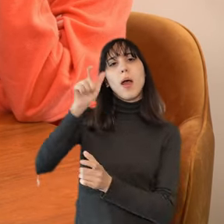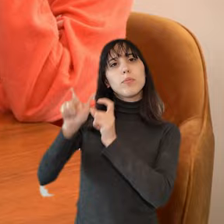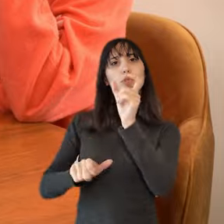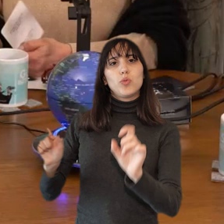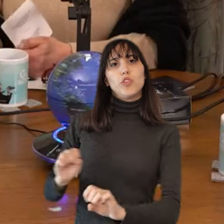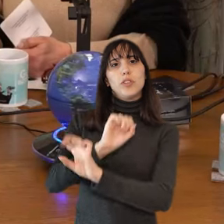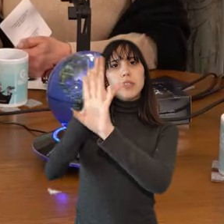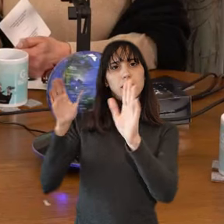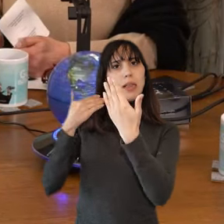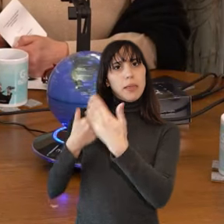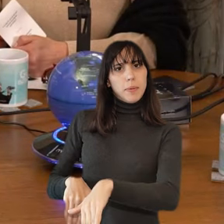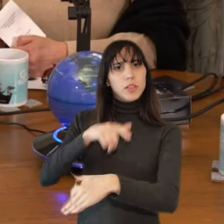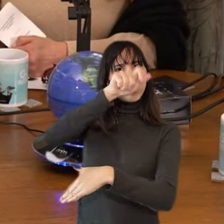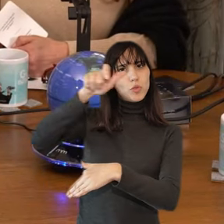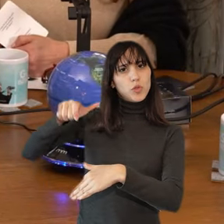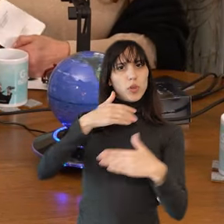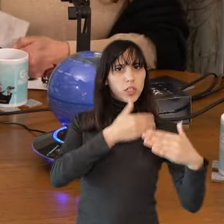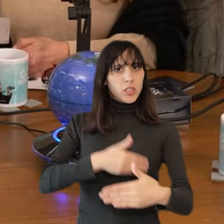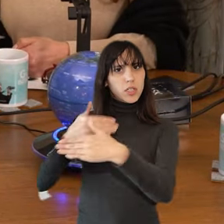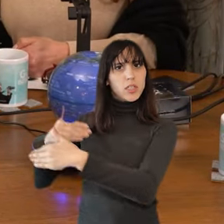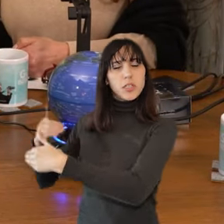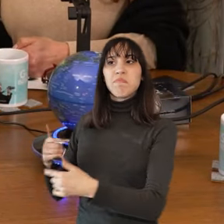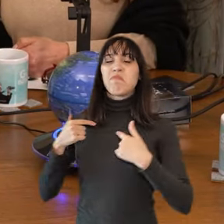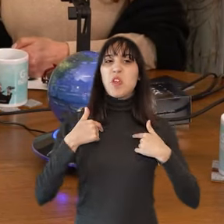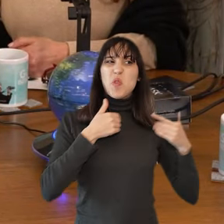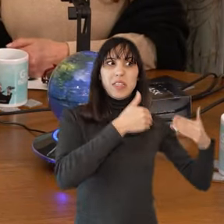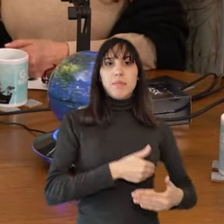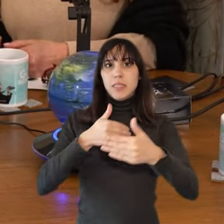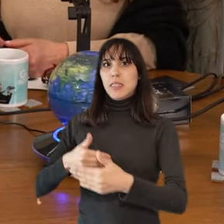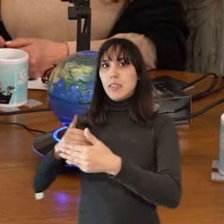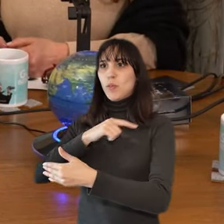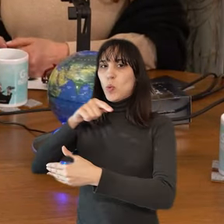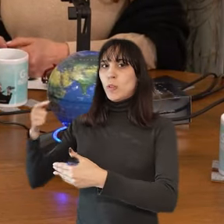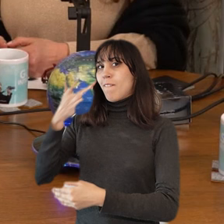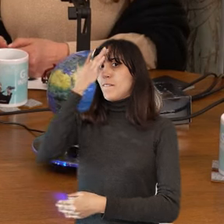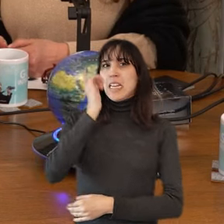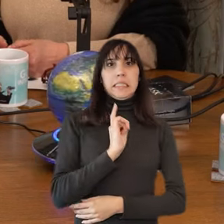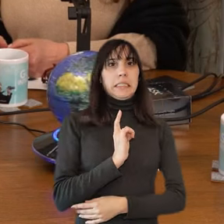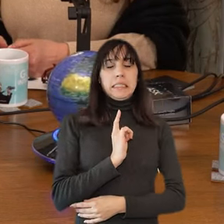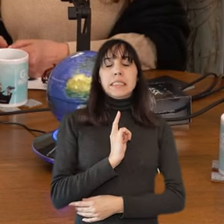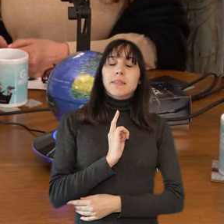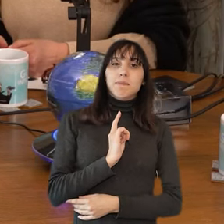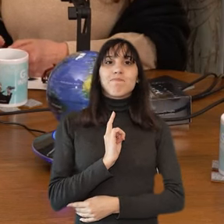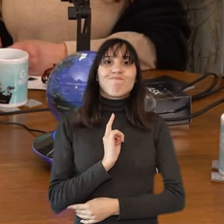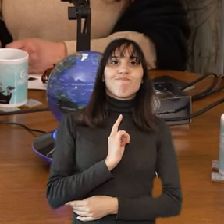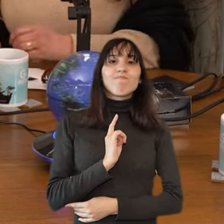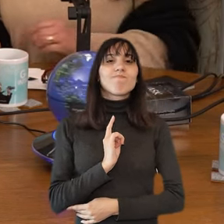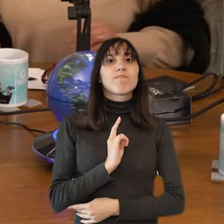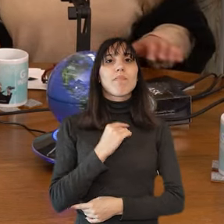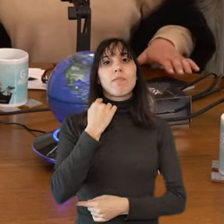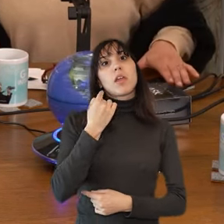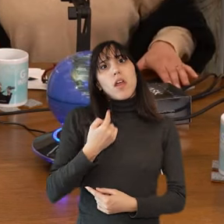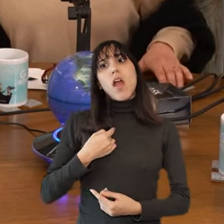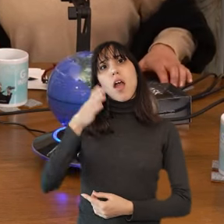outros nem sempre foi fácil manter esses Limites não é acho que aprendemos a Com as experiências que a vida nos vão